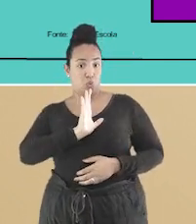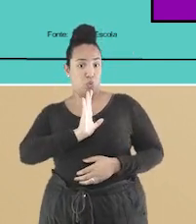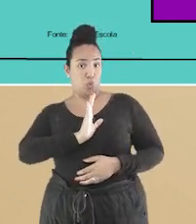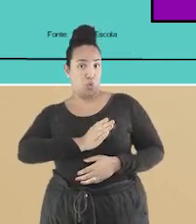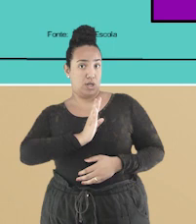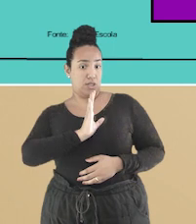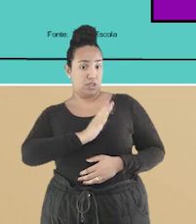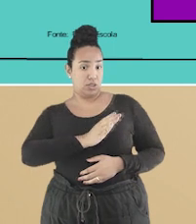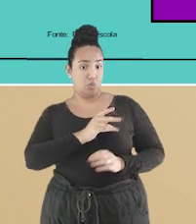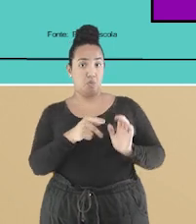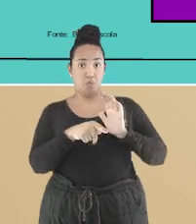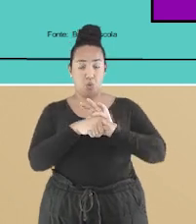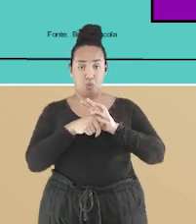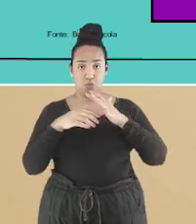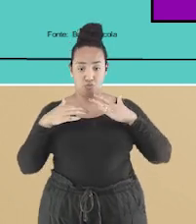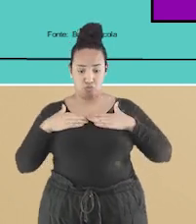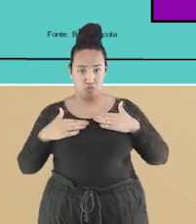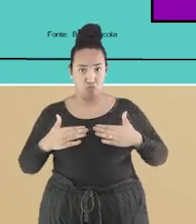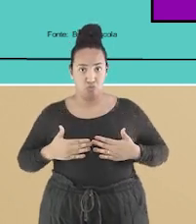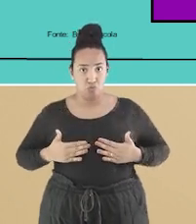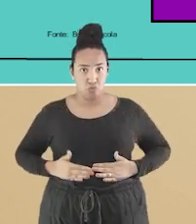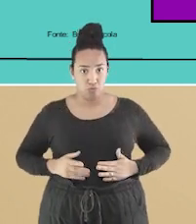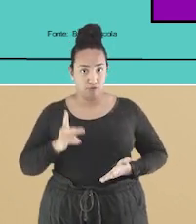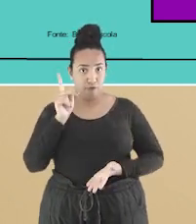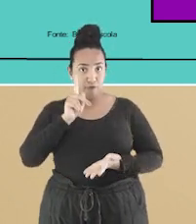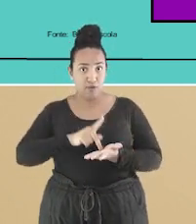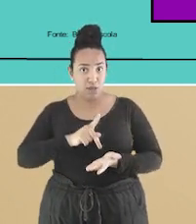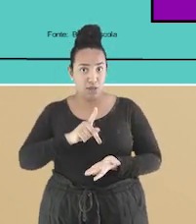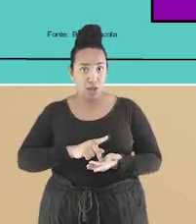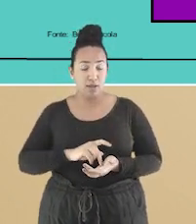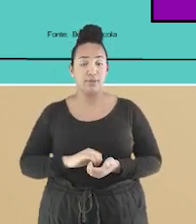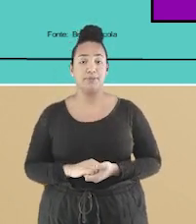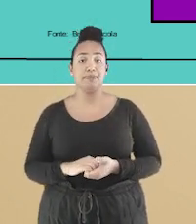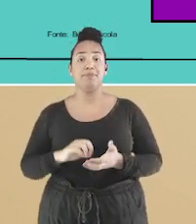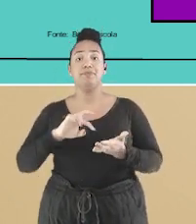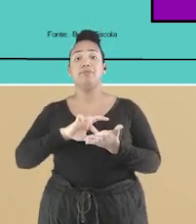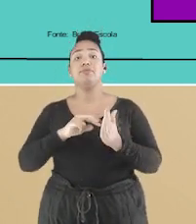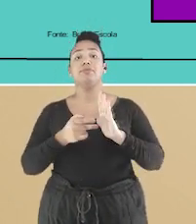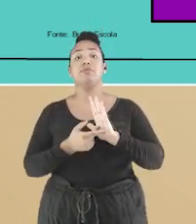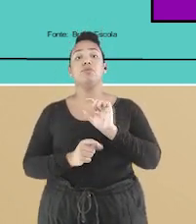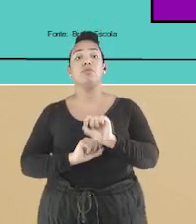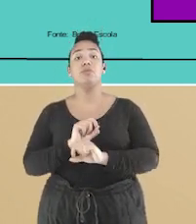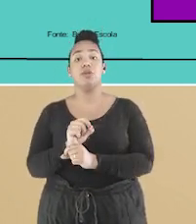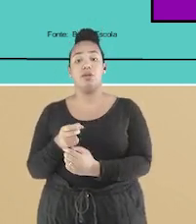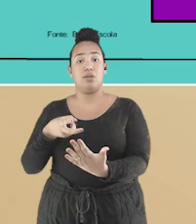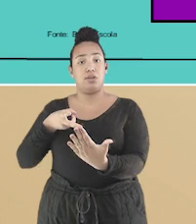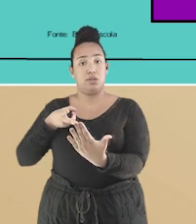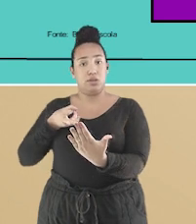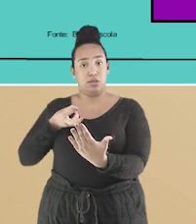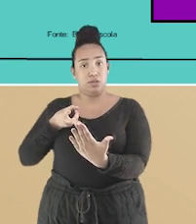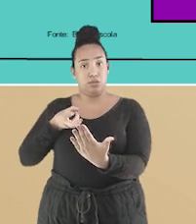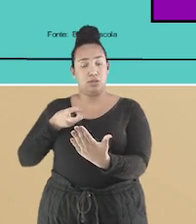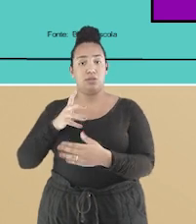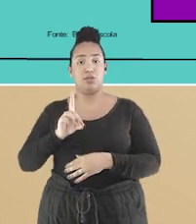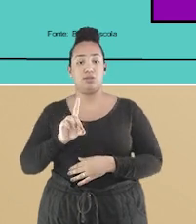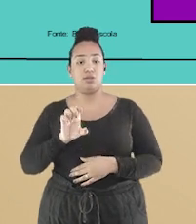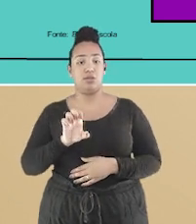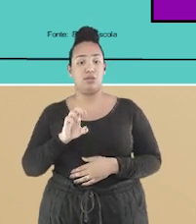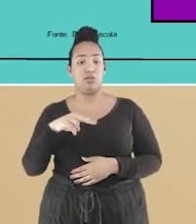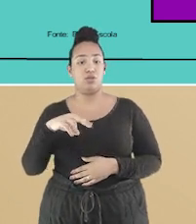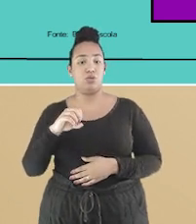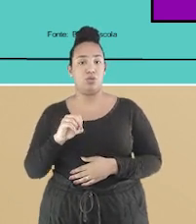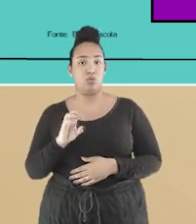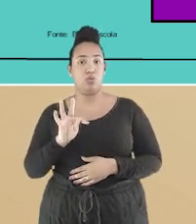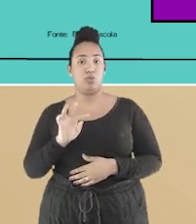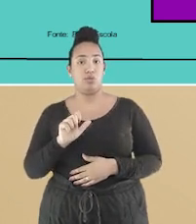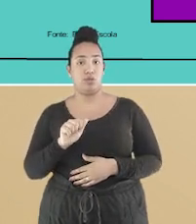real, o nosso órgão vital. Aqui, ele representa o sentido denotativo, ou seja, o sentido